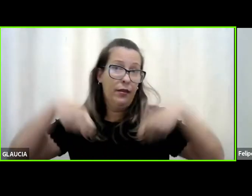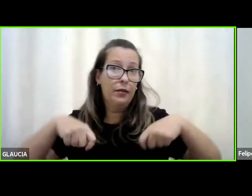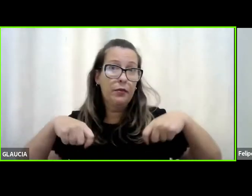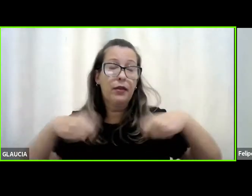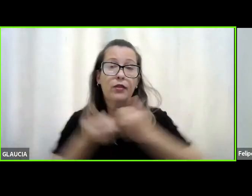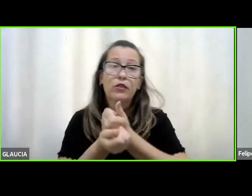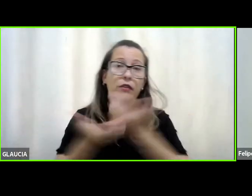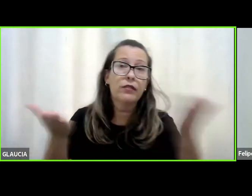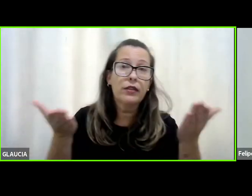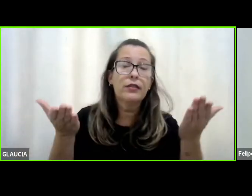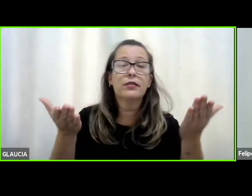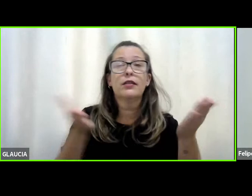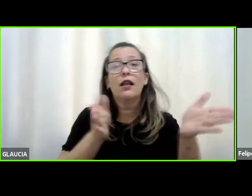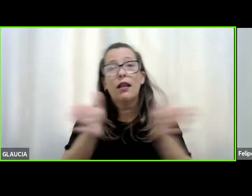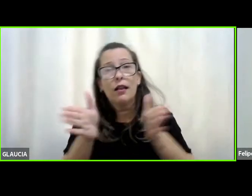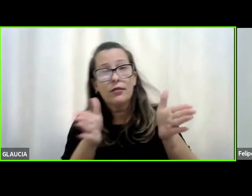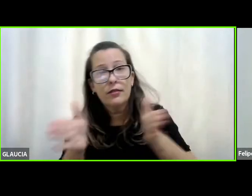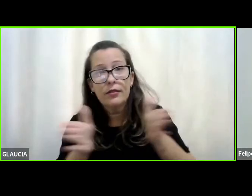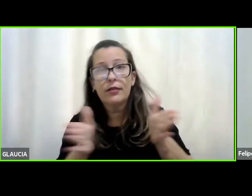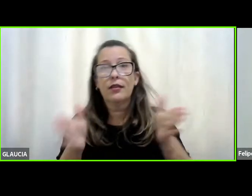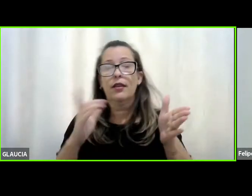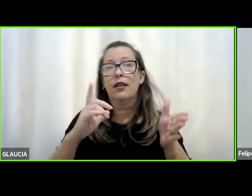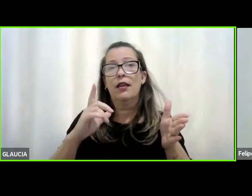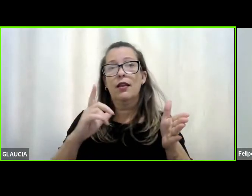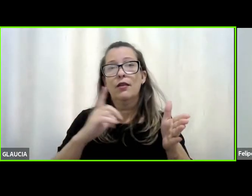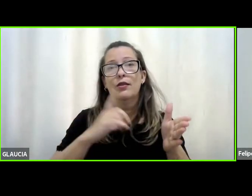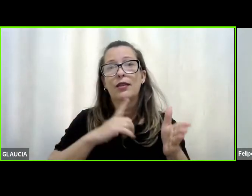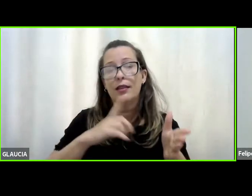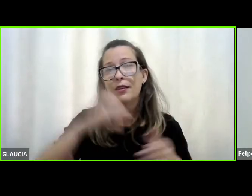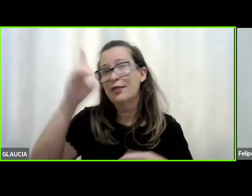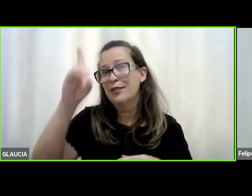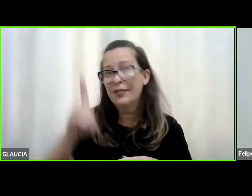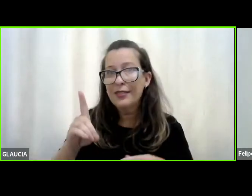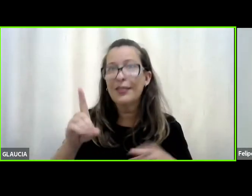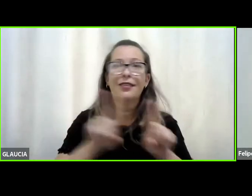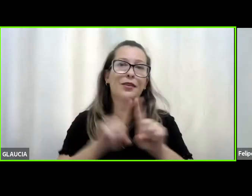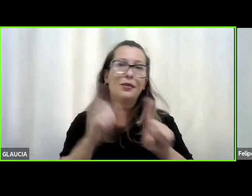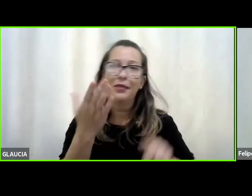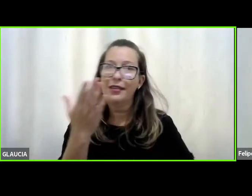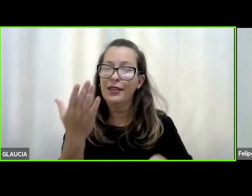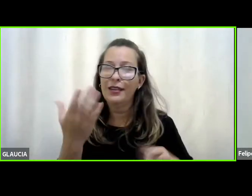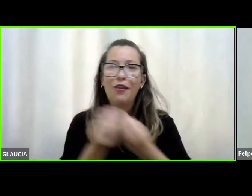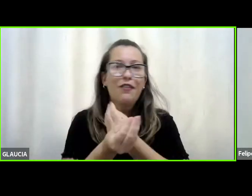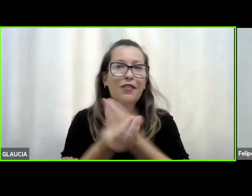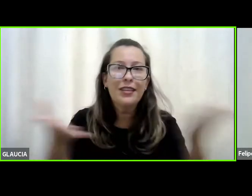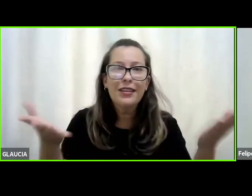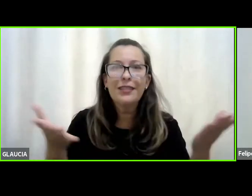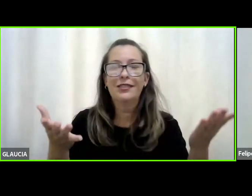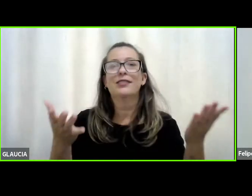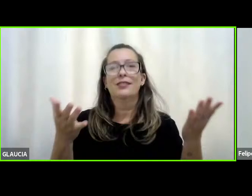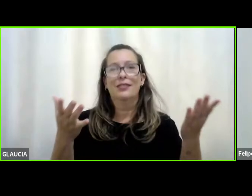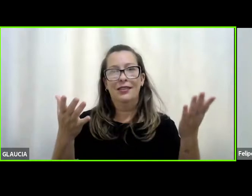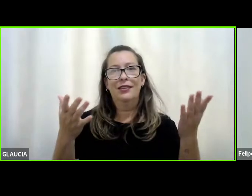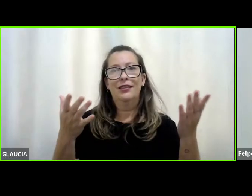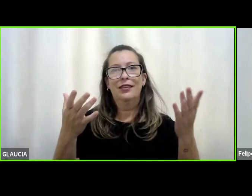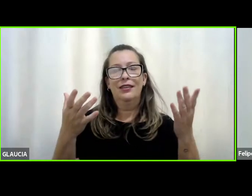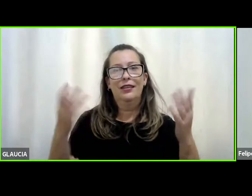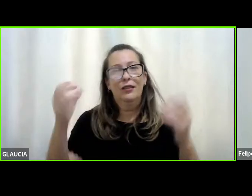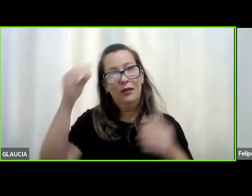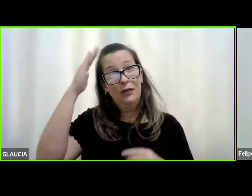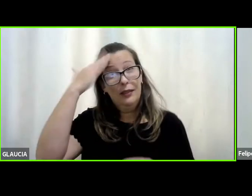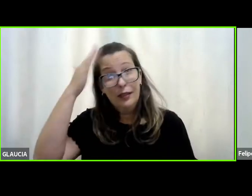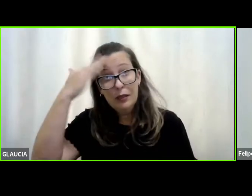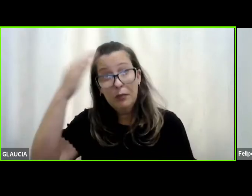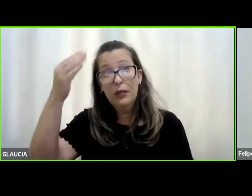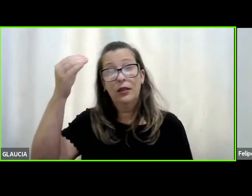direitos, a própria alimentação saudável da democracia, né? E um reencontro,